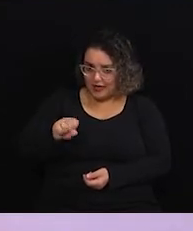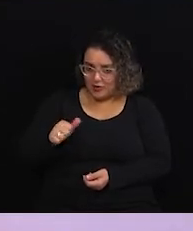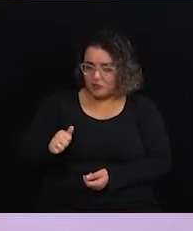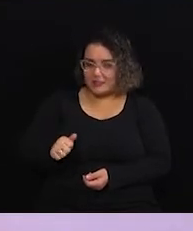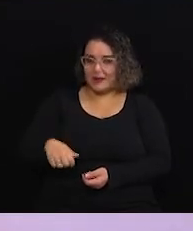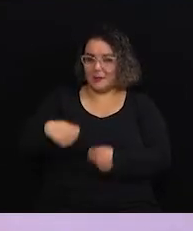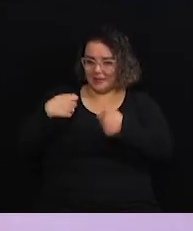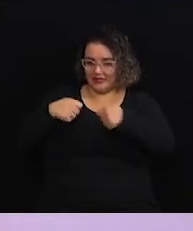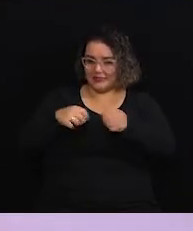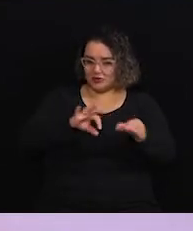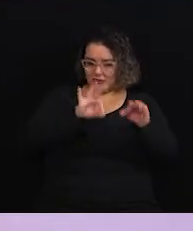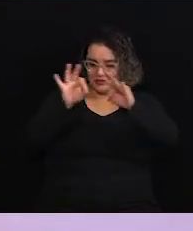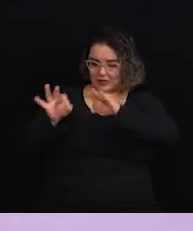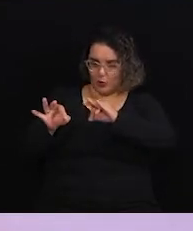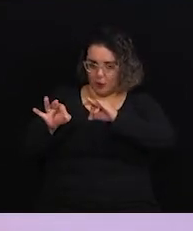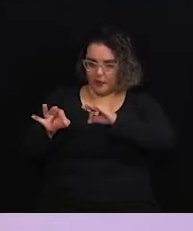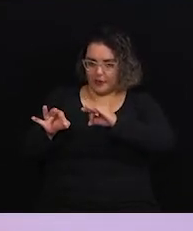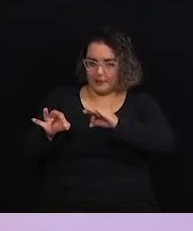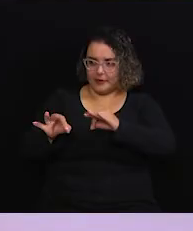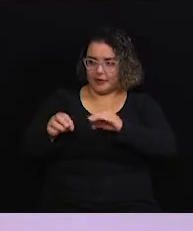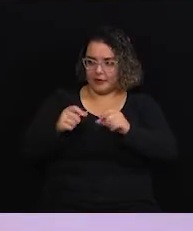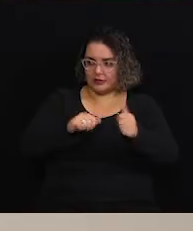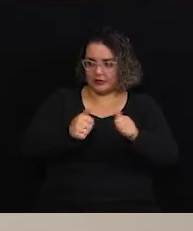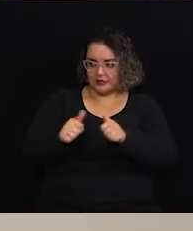Precisa desse acompanhamento, de toda essa avaliação?